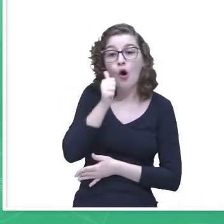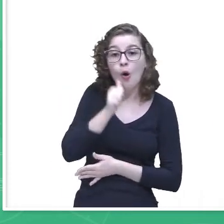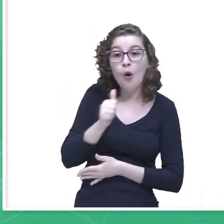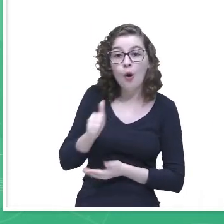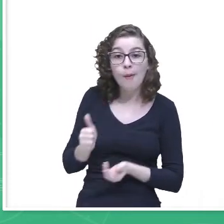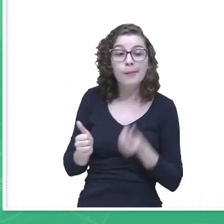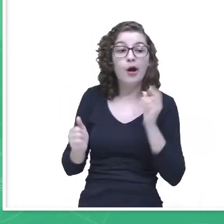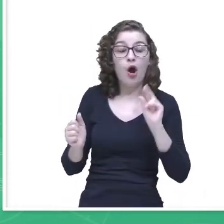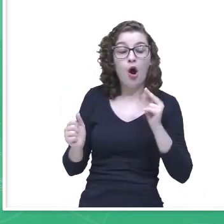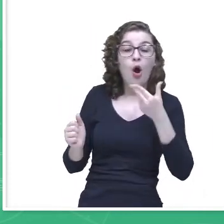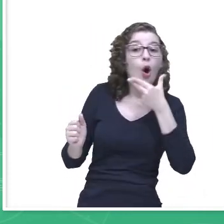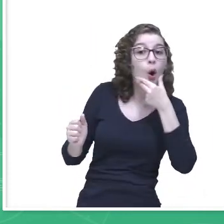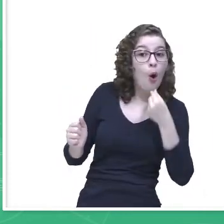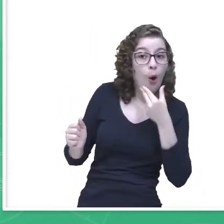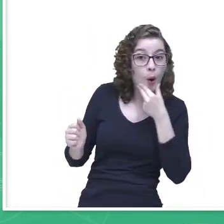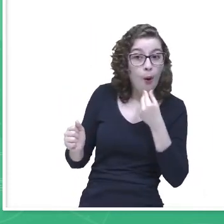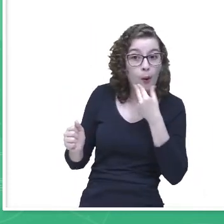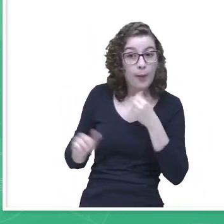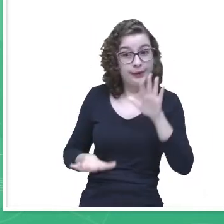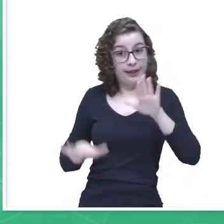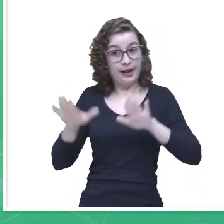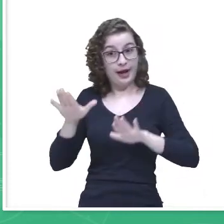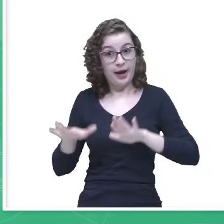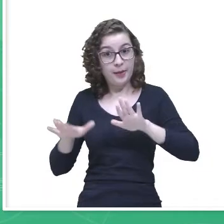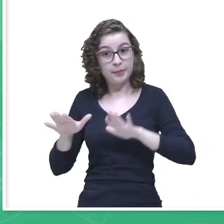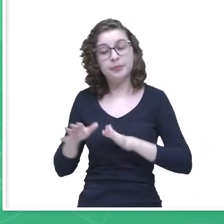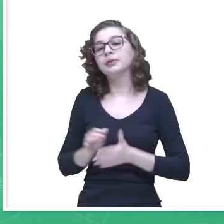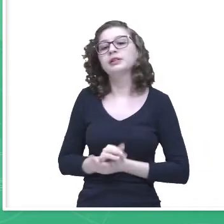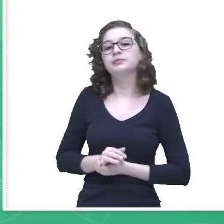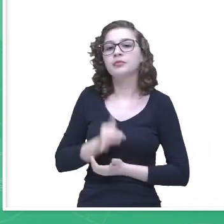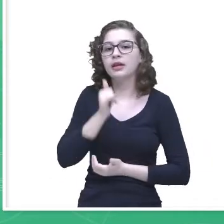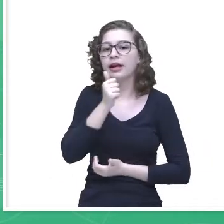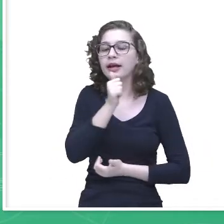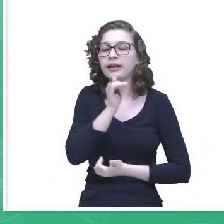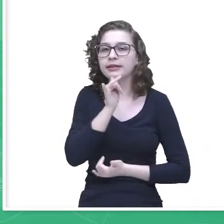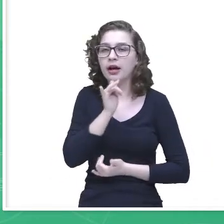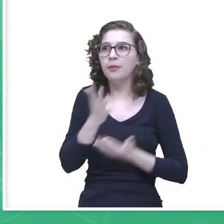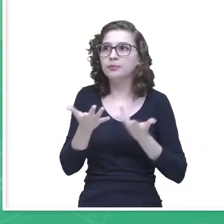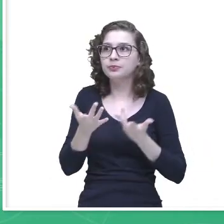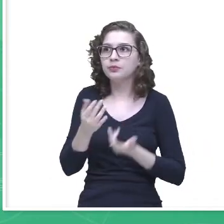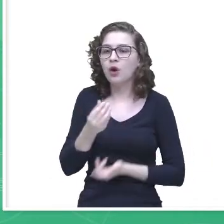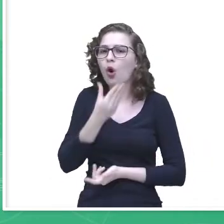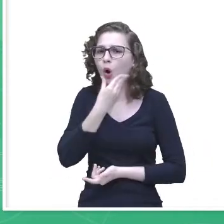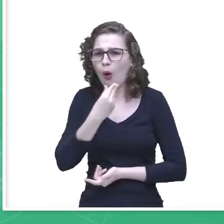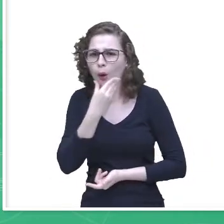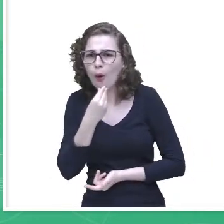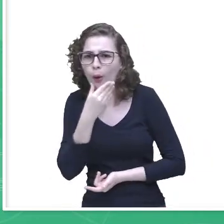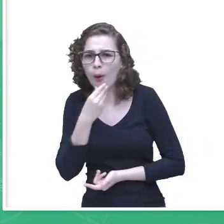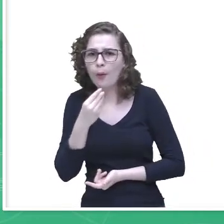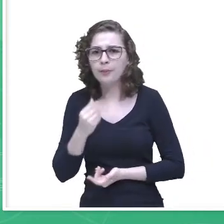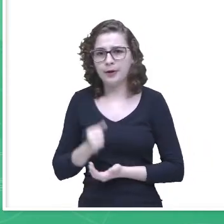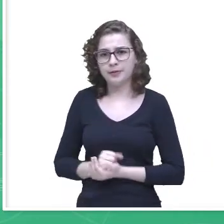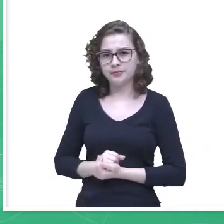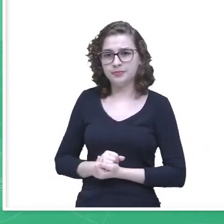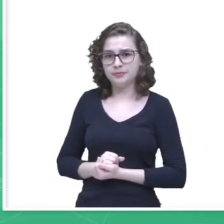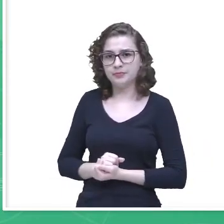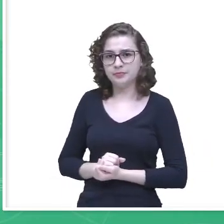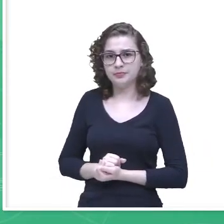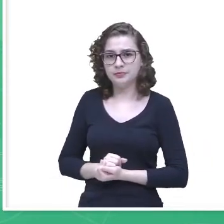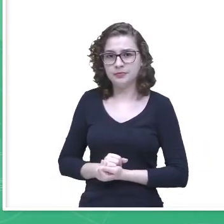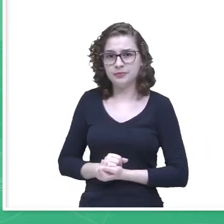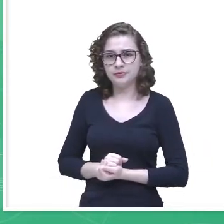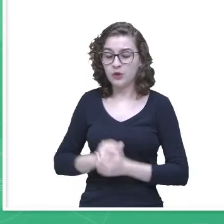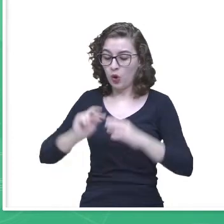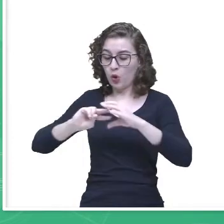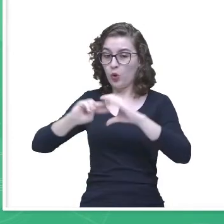mulher. Beleza? Se for homem, símbolo aqui ó, masculino, se for homem, a gente diz que o cromossomo